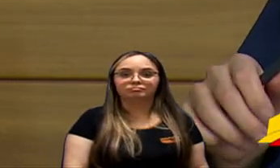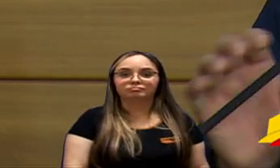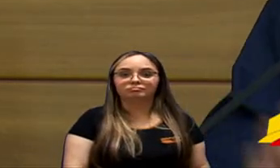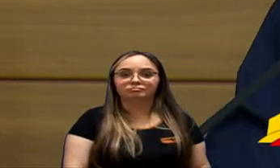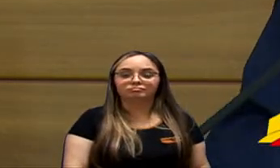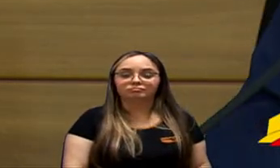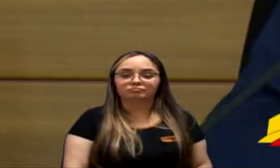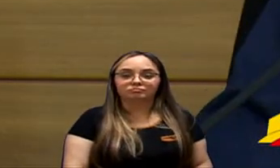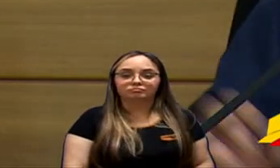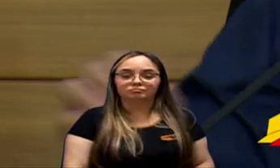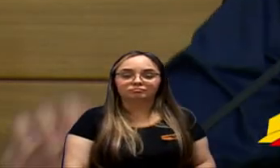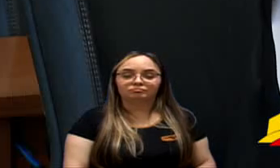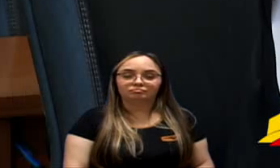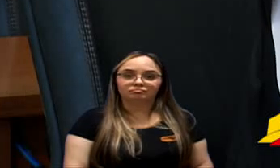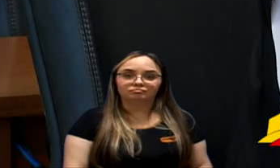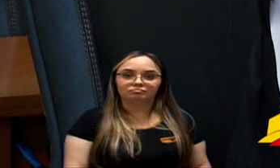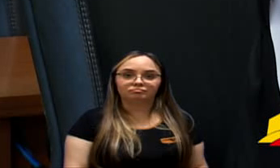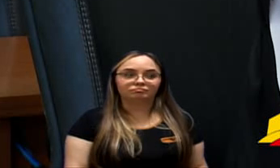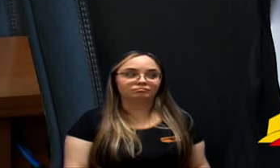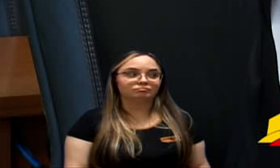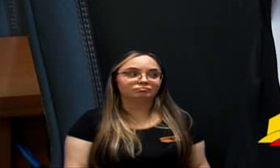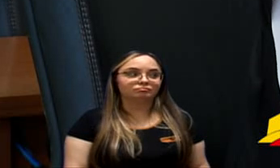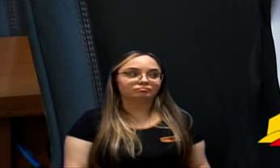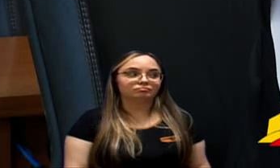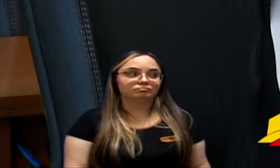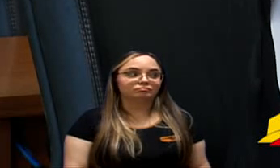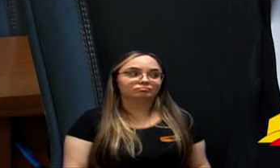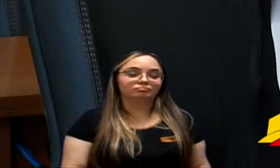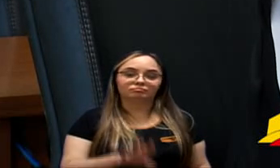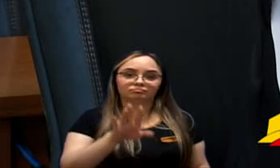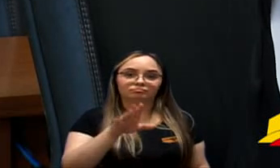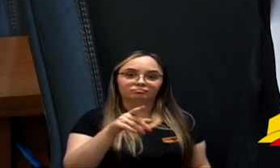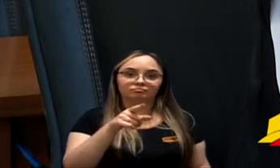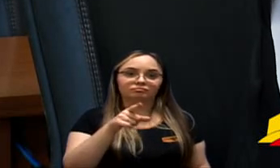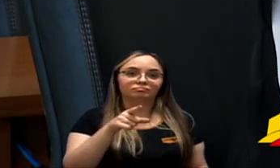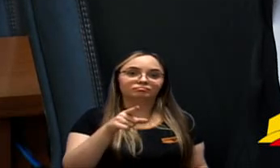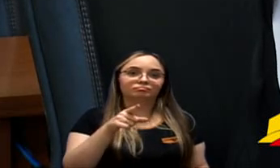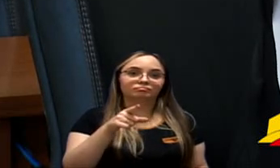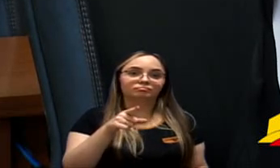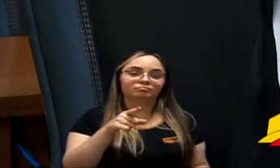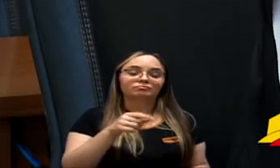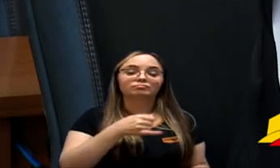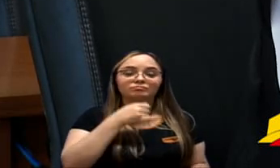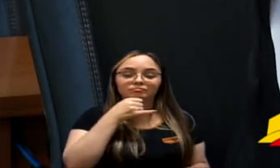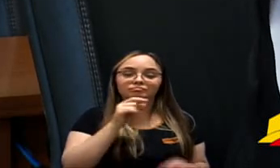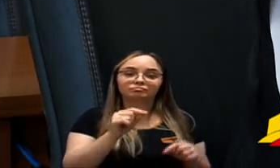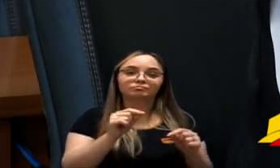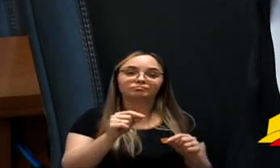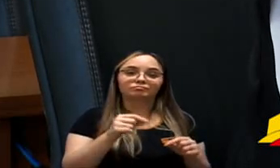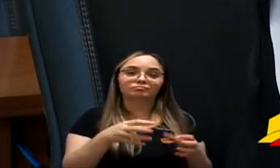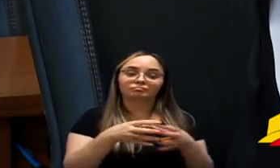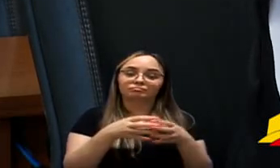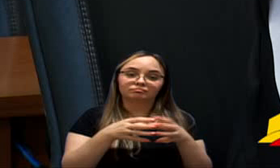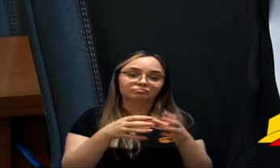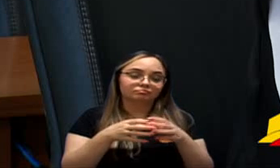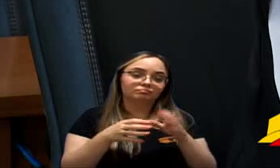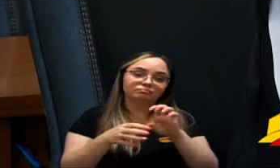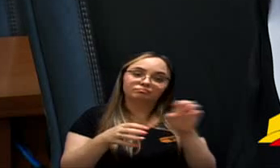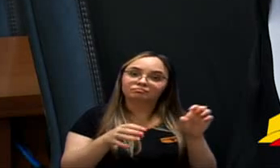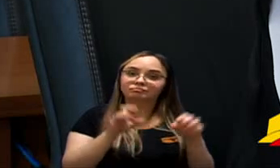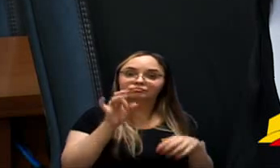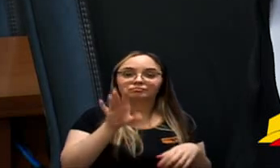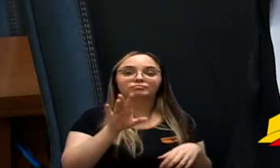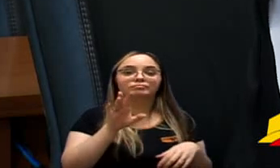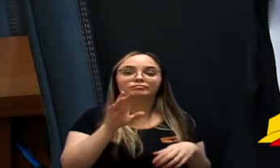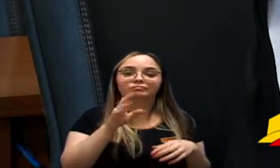Mas, secretário, olha... Não, nem se abespime, porque, infelizmente, a esquerda só vê o que quer